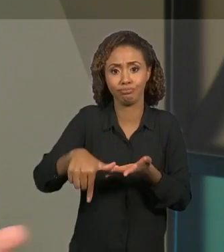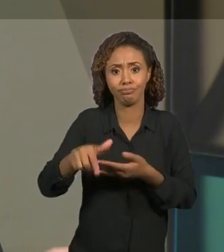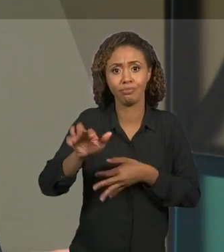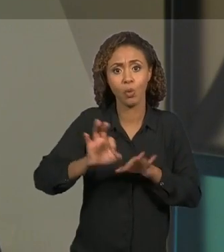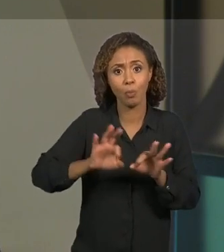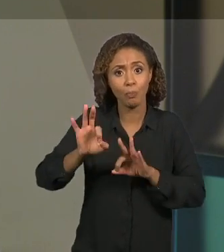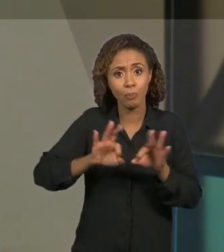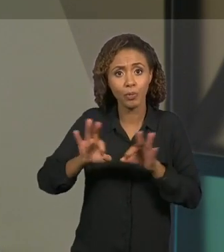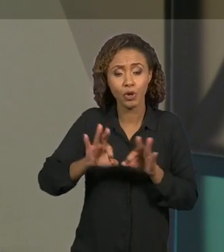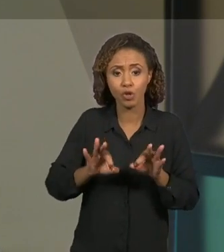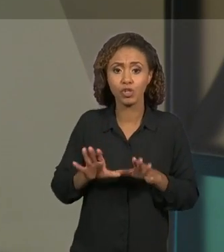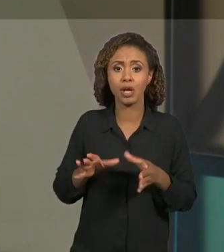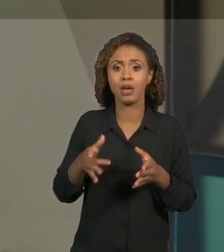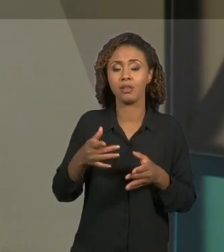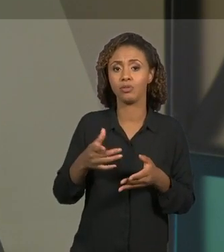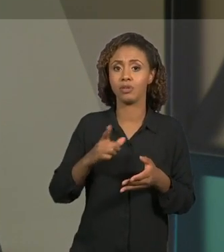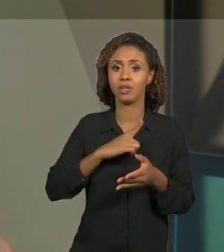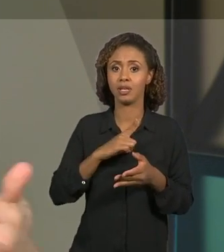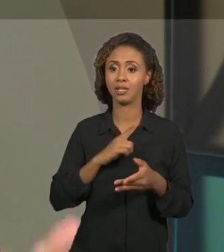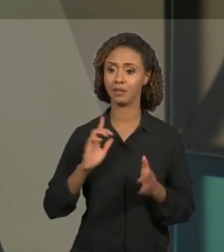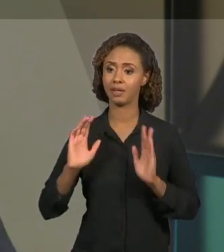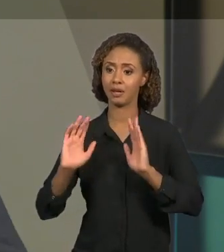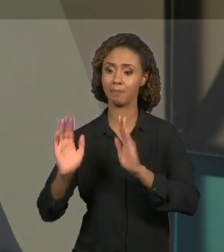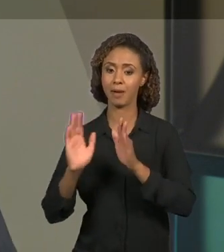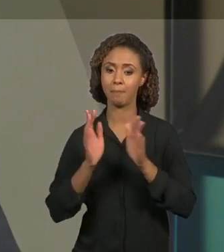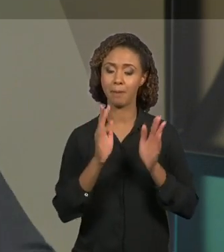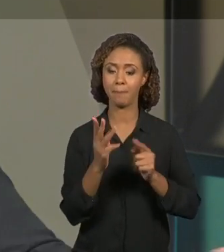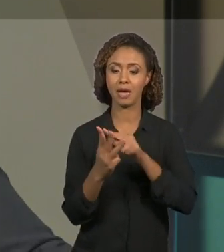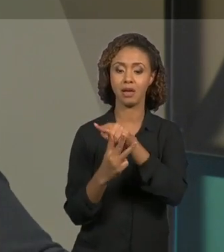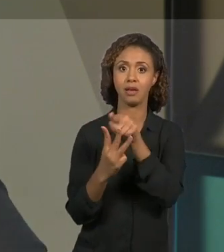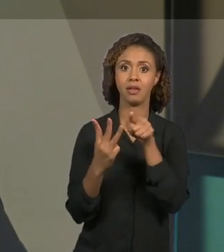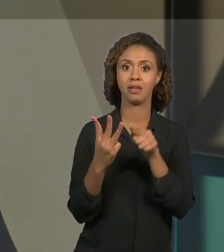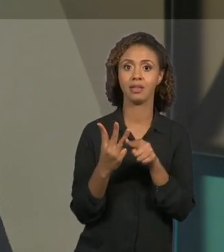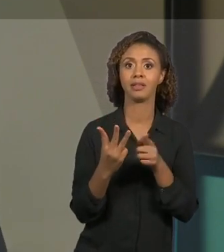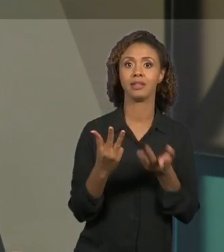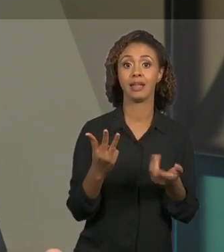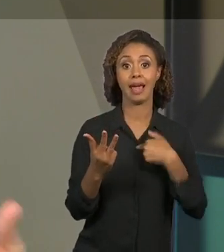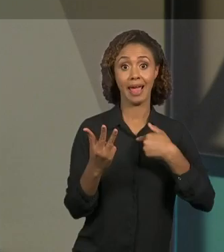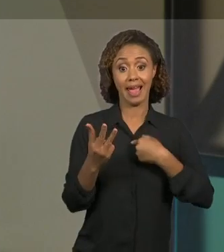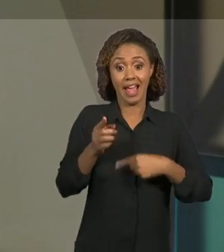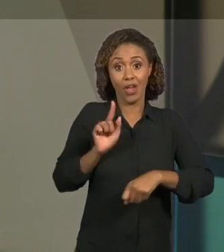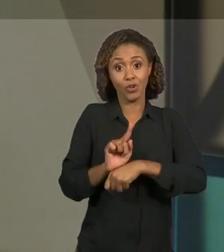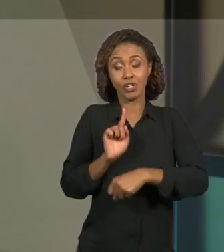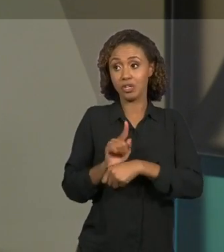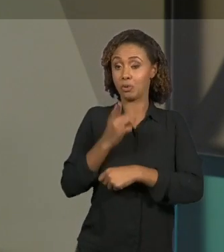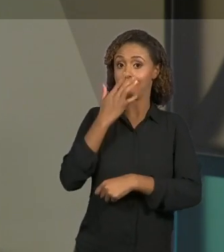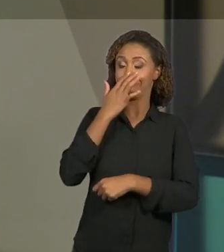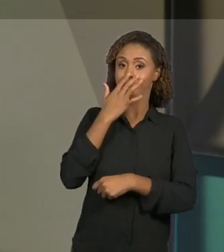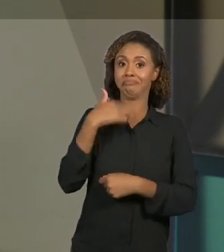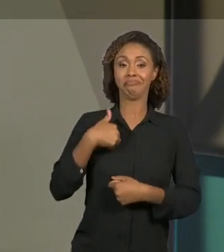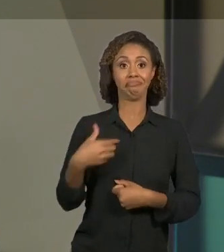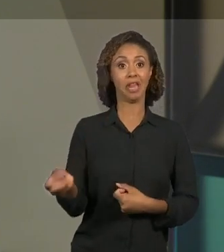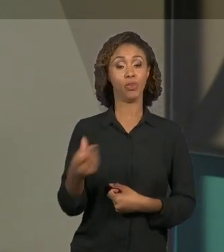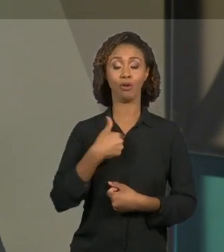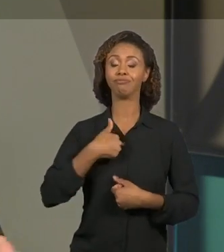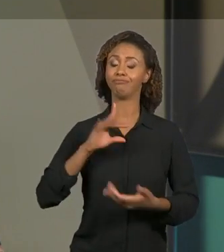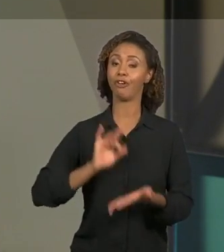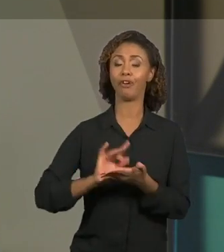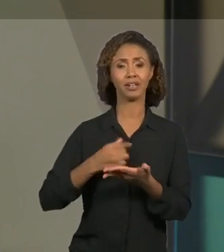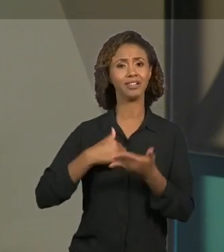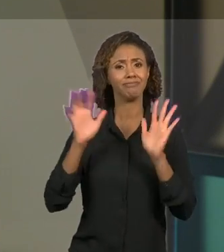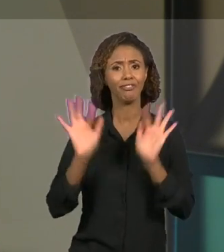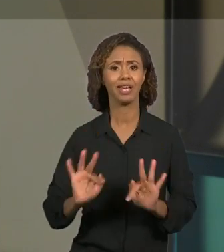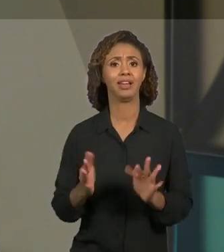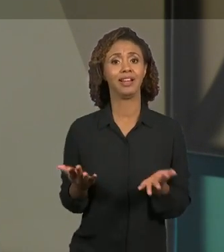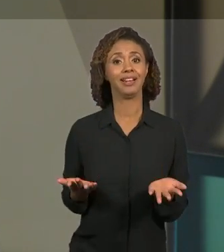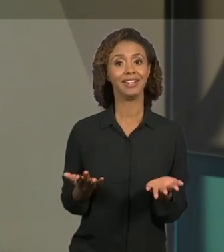projeto se compartilhado entre três estruturas que eu já considero uma inovação como gestor né então particularmente eu tô muito feliz para a